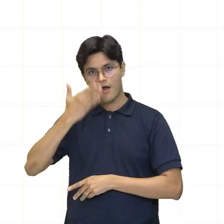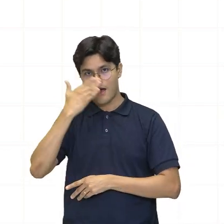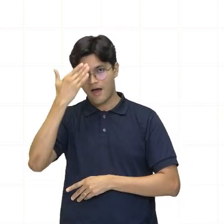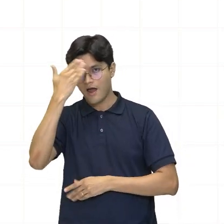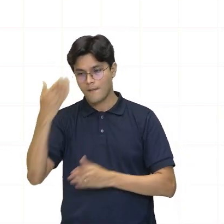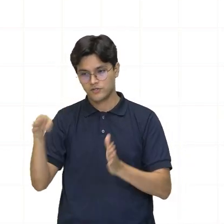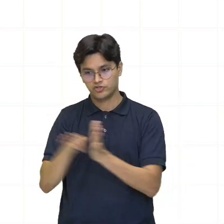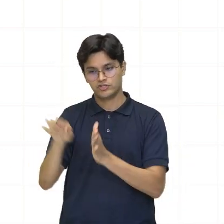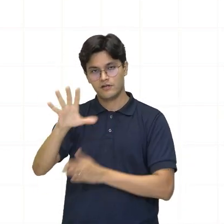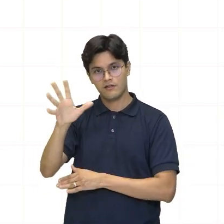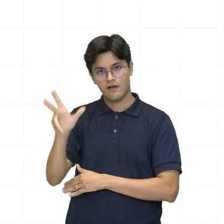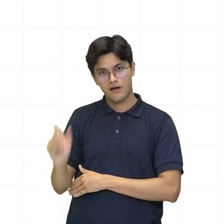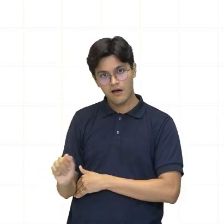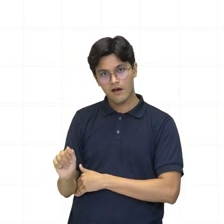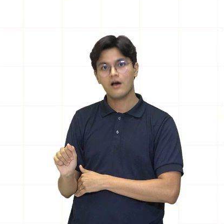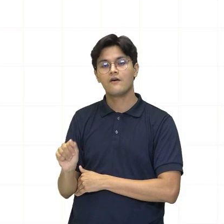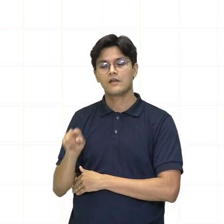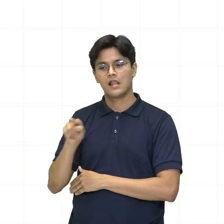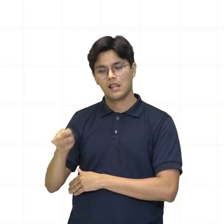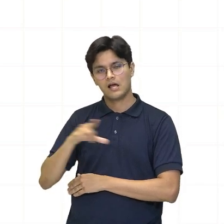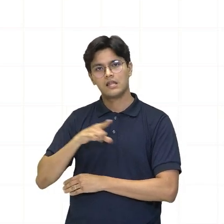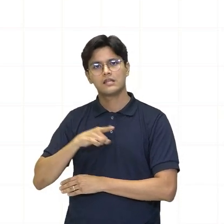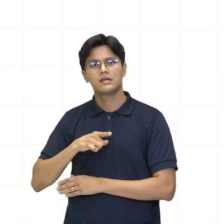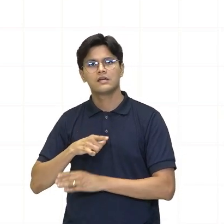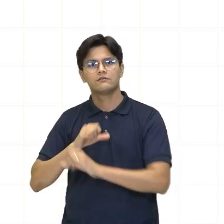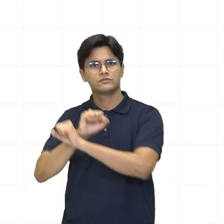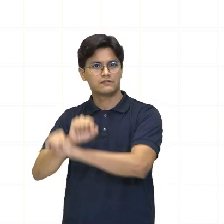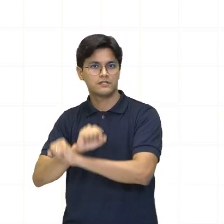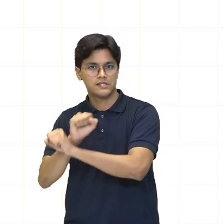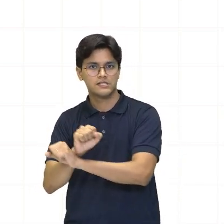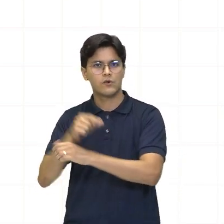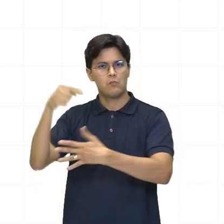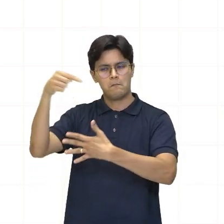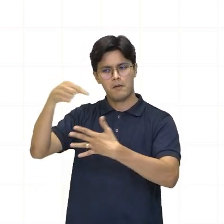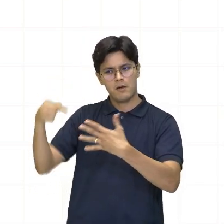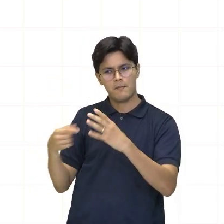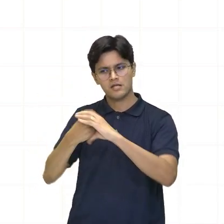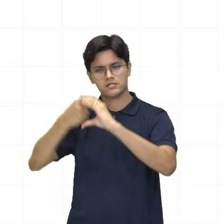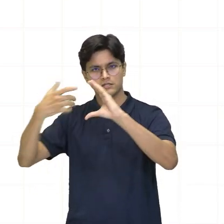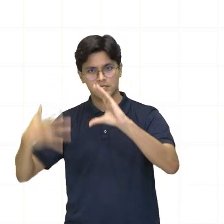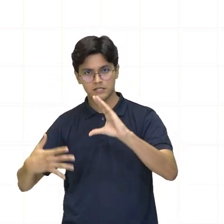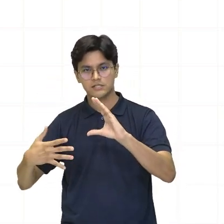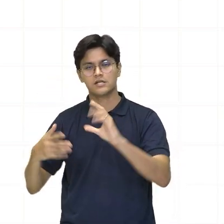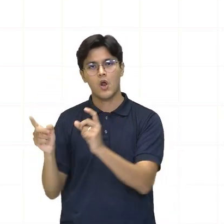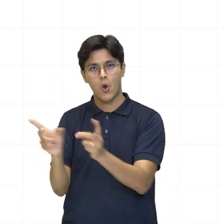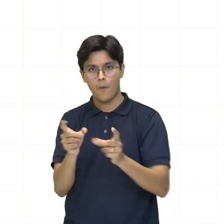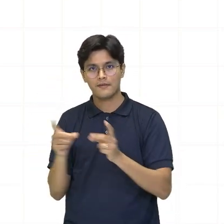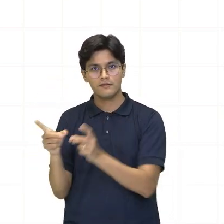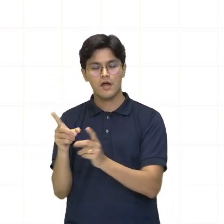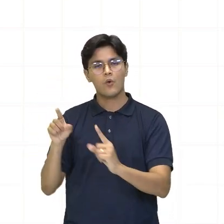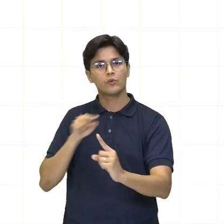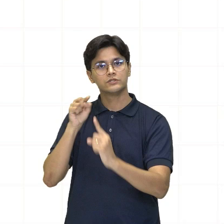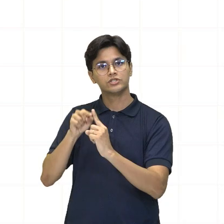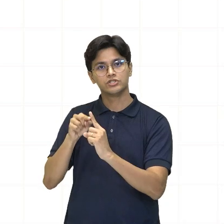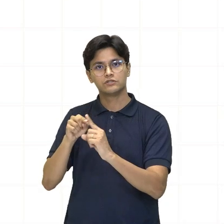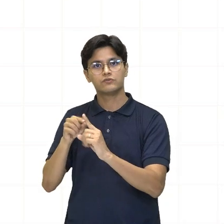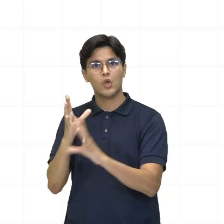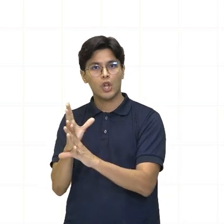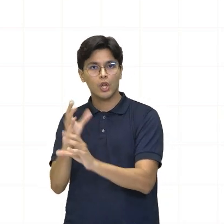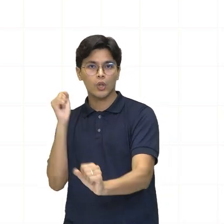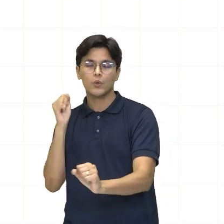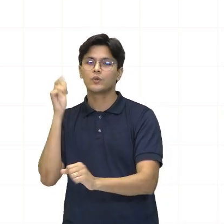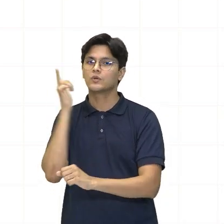Essa escravização vai adotar aspectos comerciais que visavam lucro. Então, observe, nós já temos um contraponto